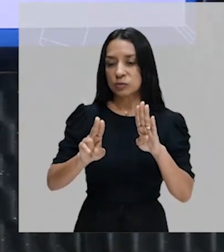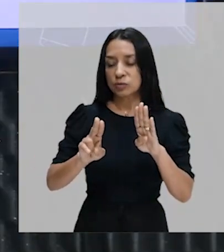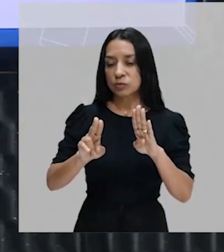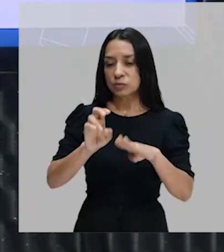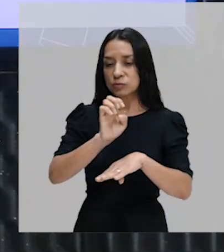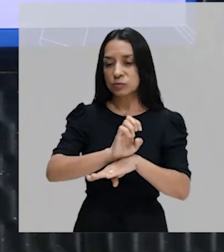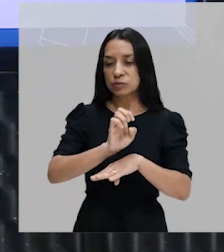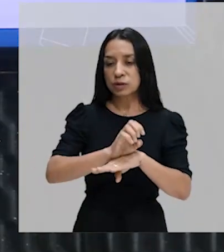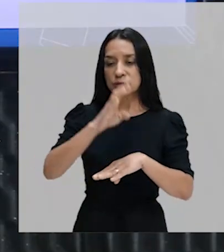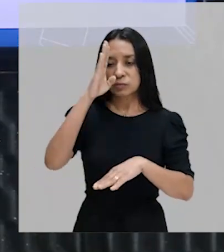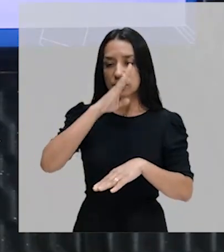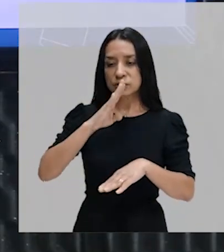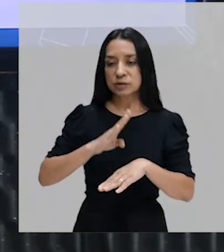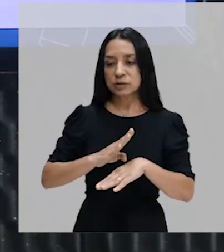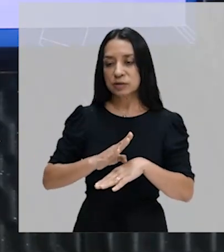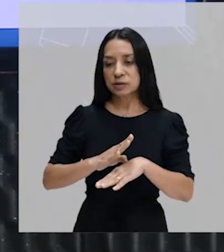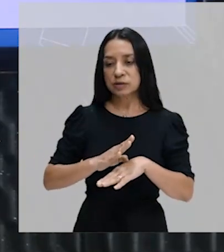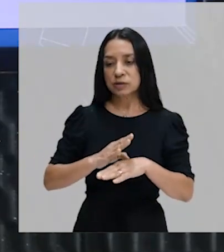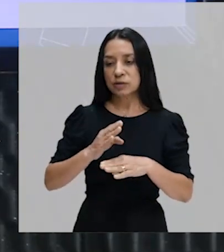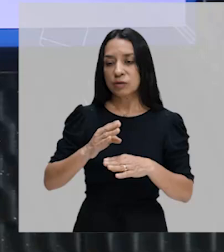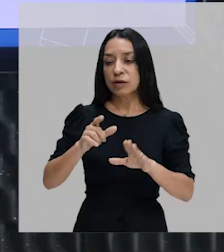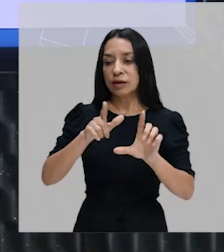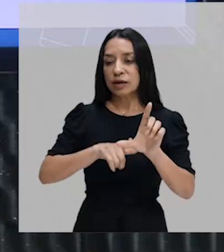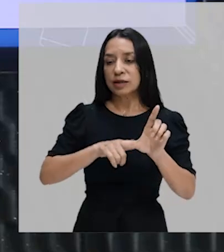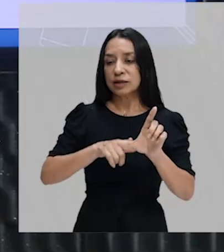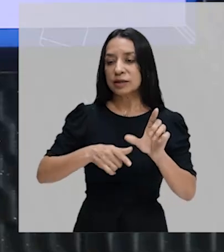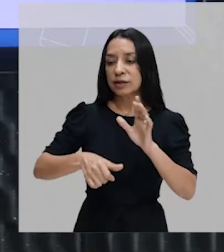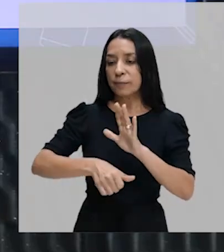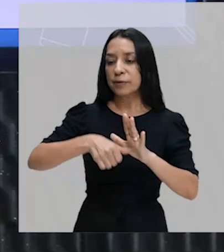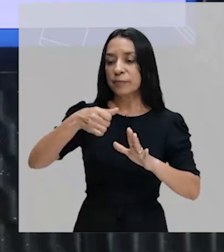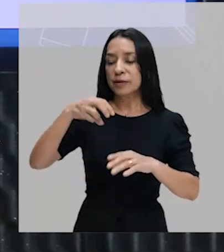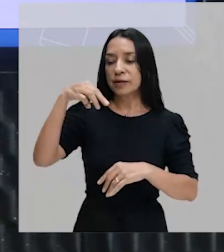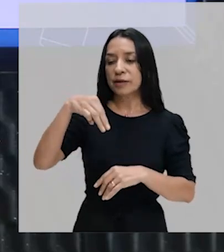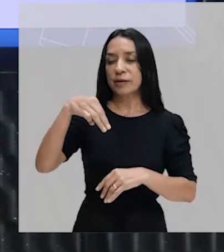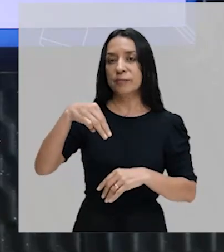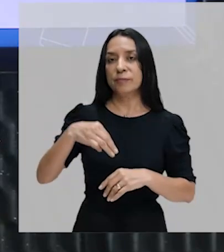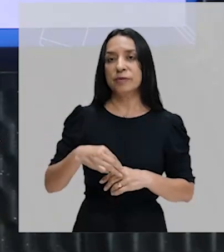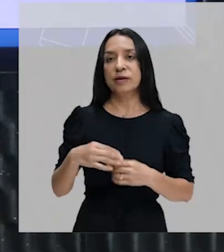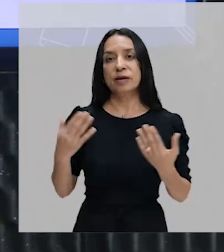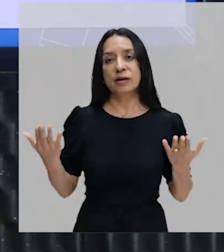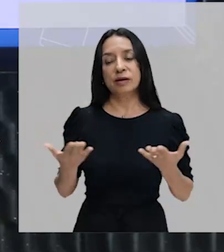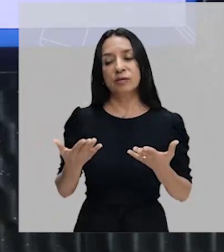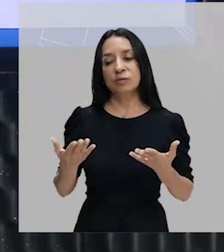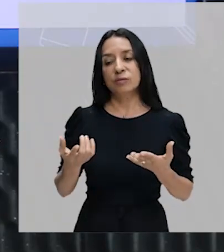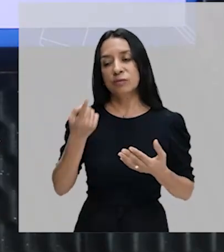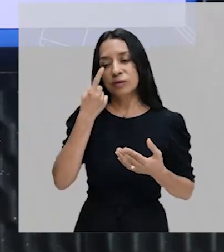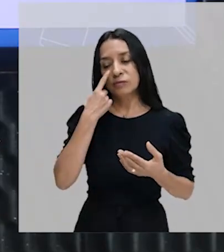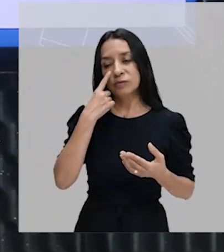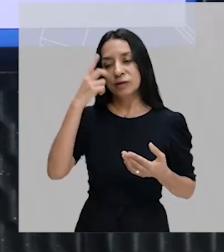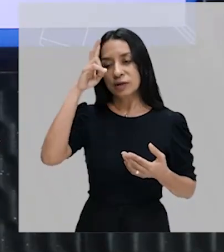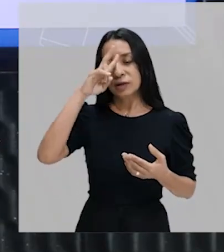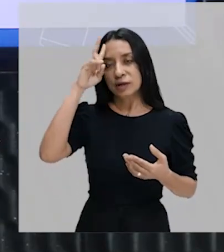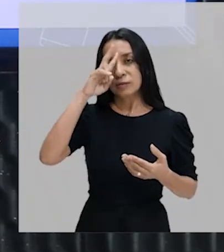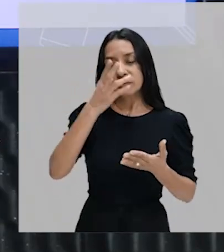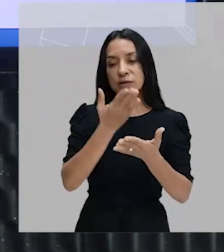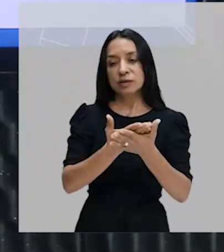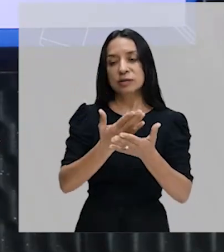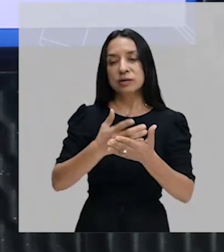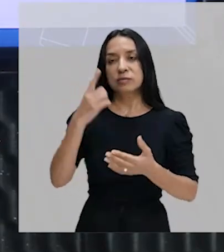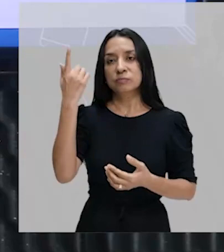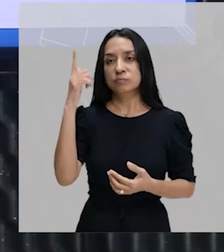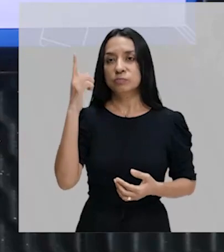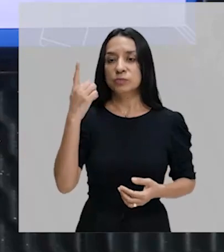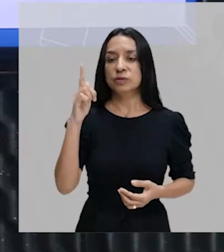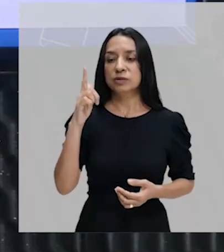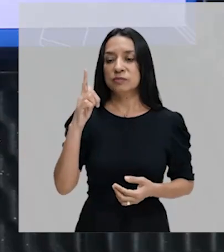estado brasileiro cuja letra inicial é M. Agora a gente vai, né, lembrar lá das aulas de